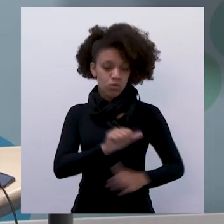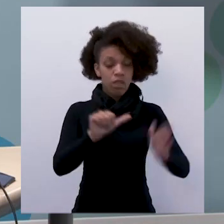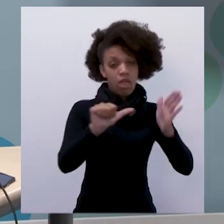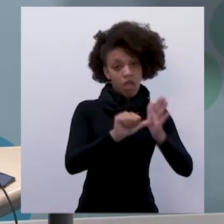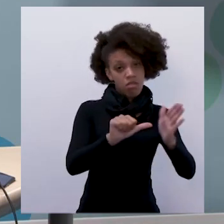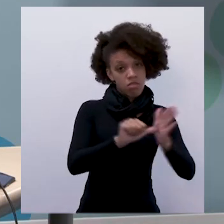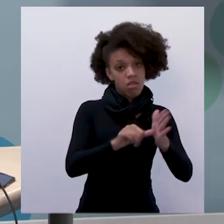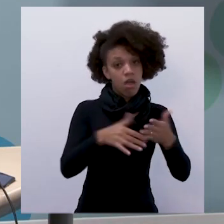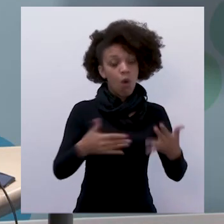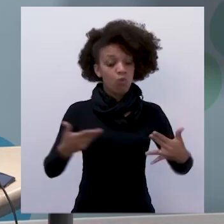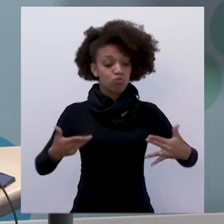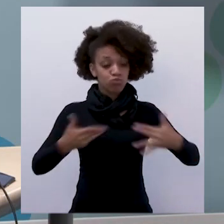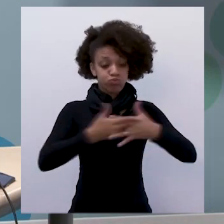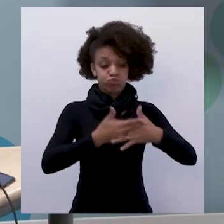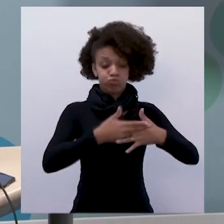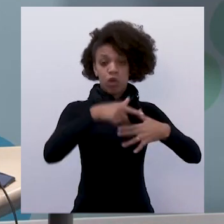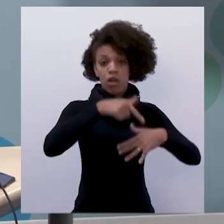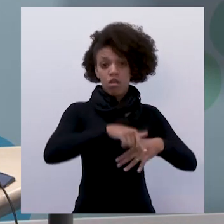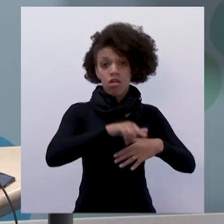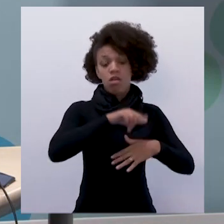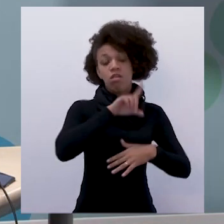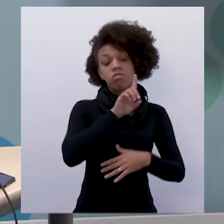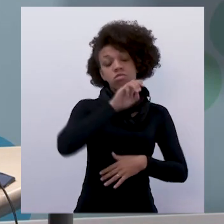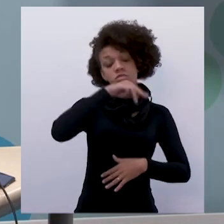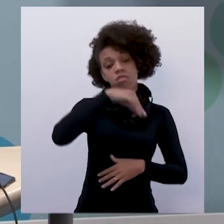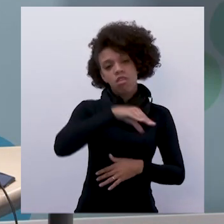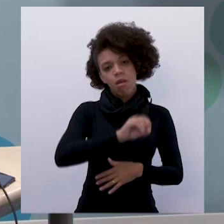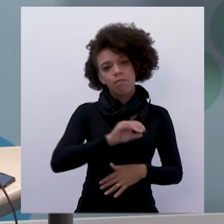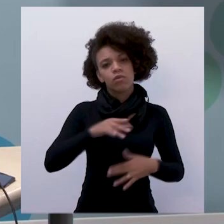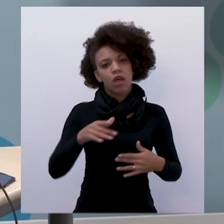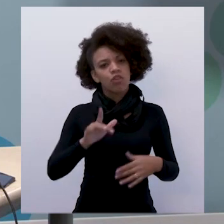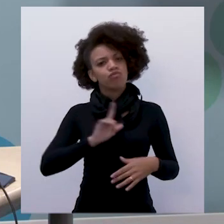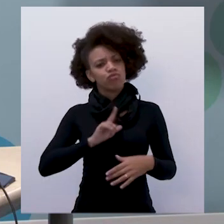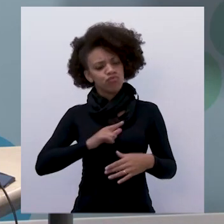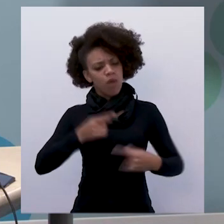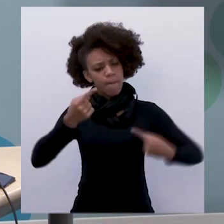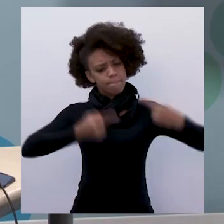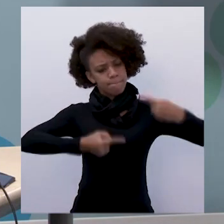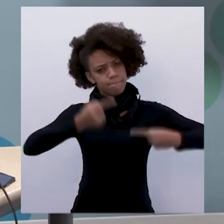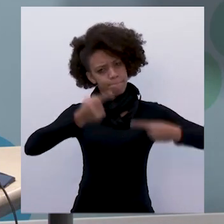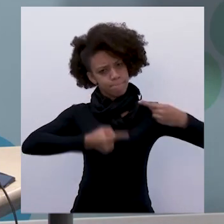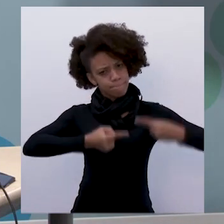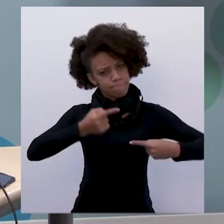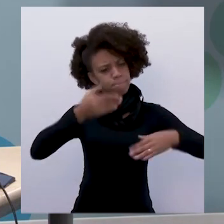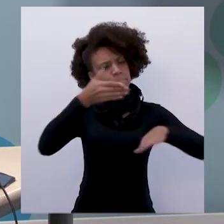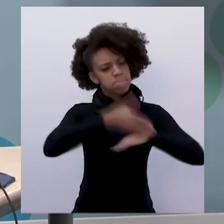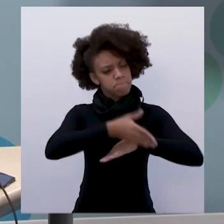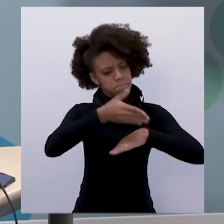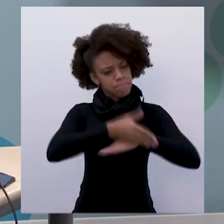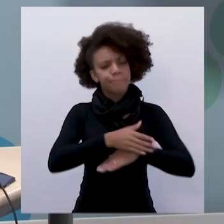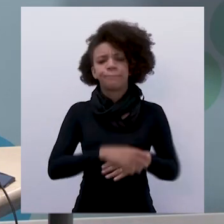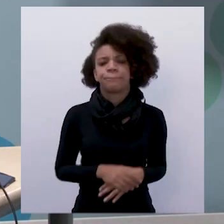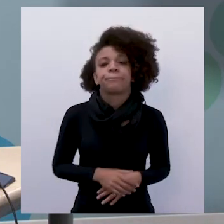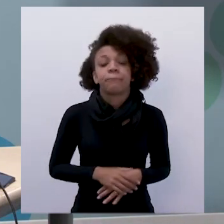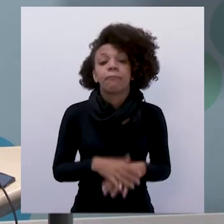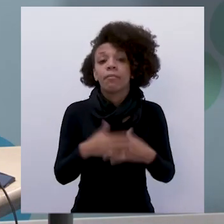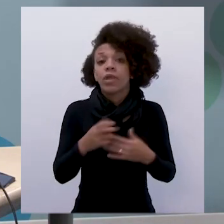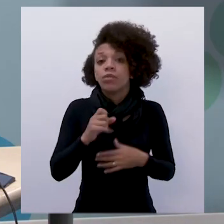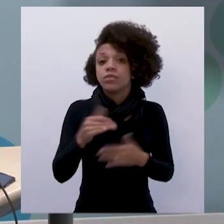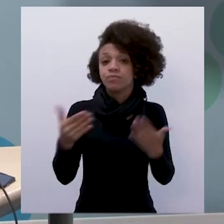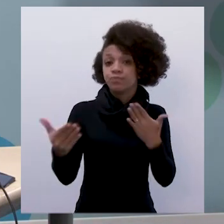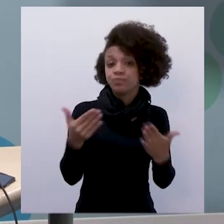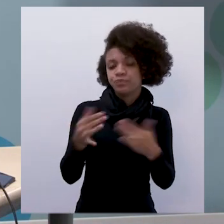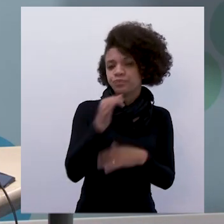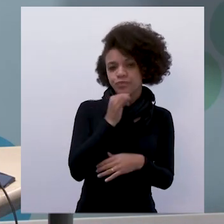os membros ali desses demos tinham participação política, o direito a participar da política. Então, se a gente compara, por exemplo,